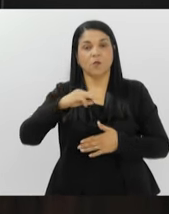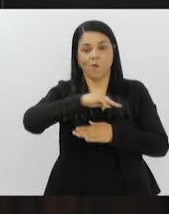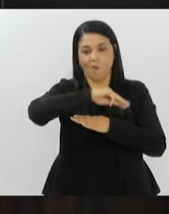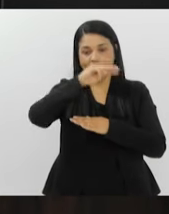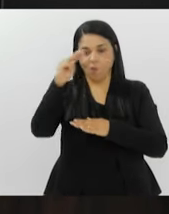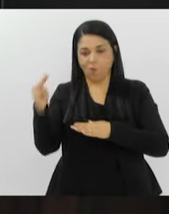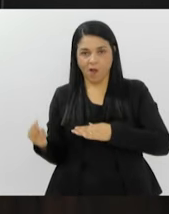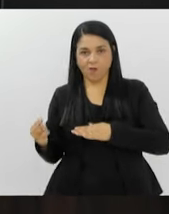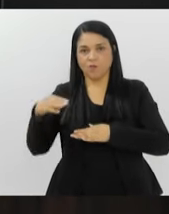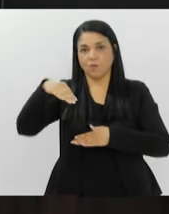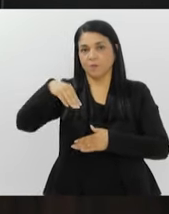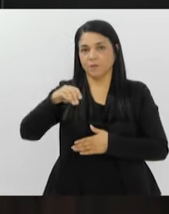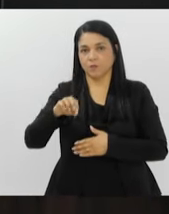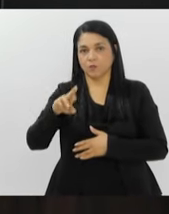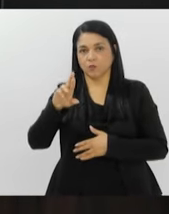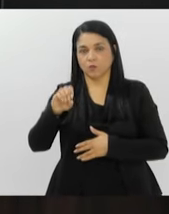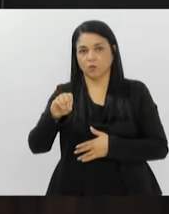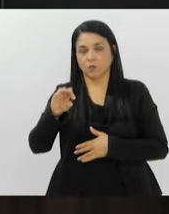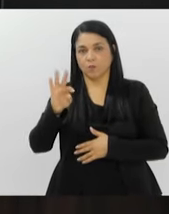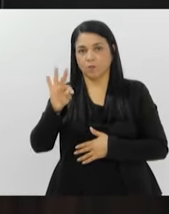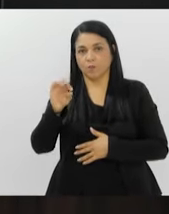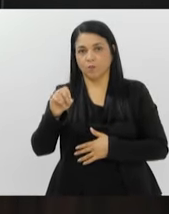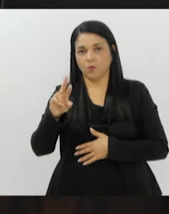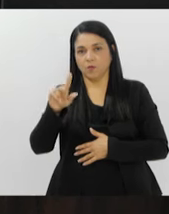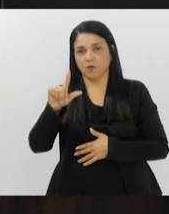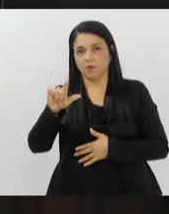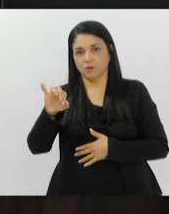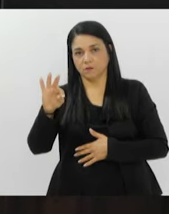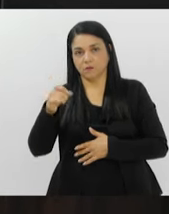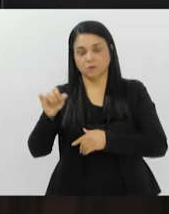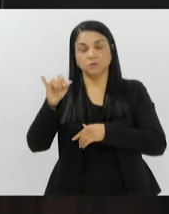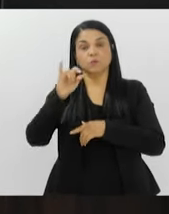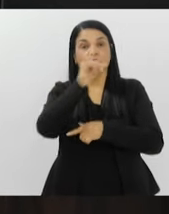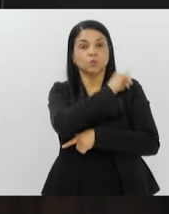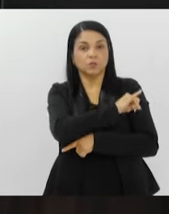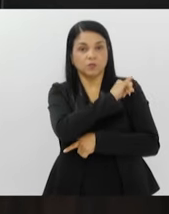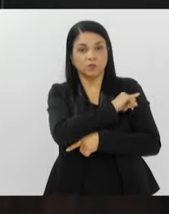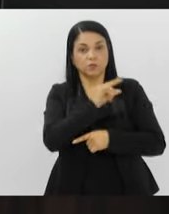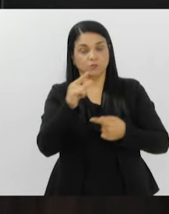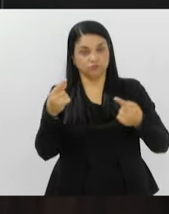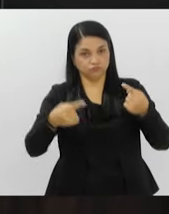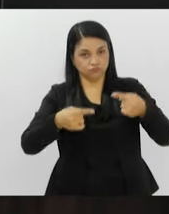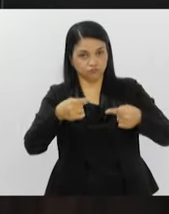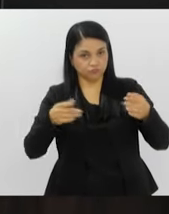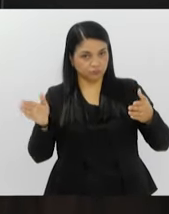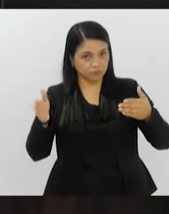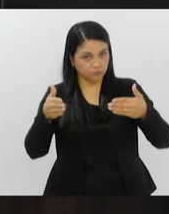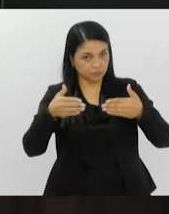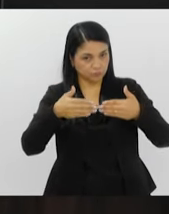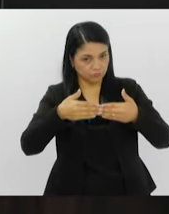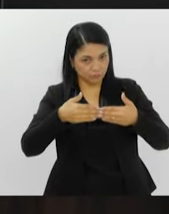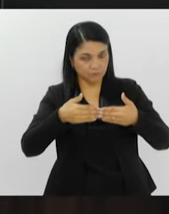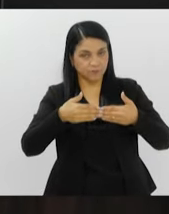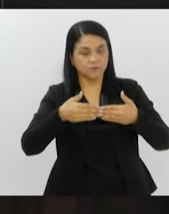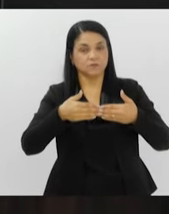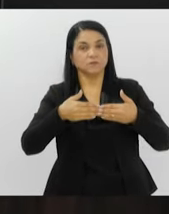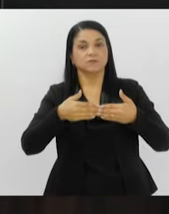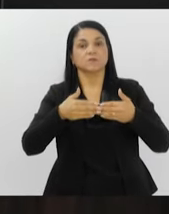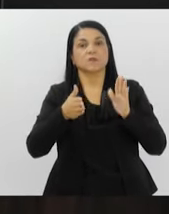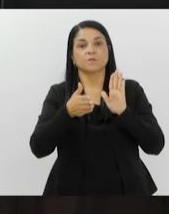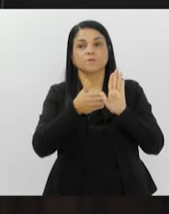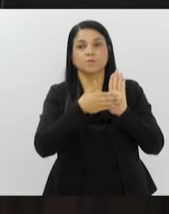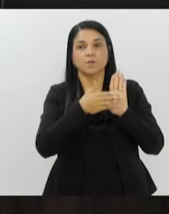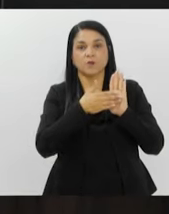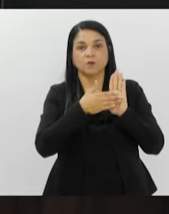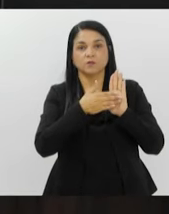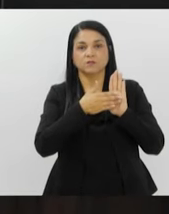Metropolitano do Rio de Janeiro em discussão não havendo Quem Queira discutir encerrada discussão A presente proposta